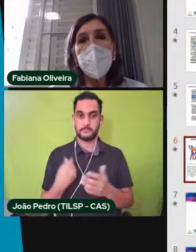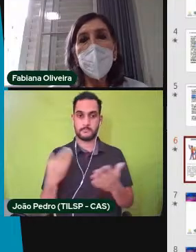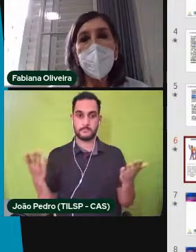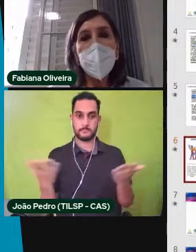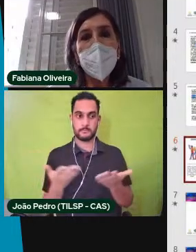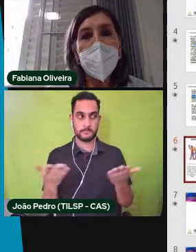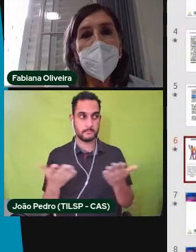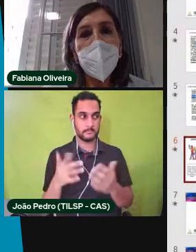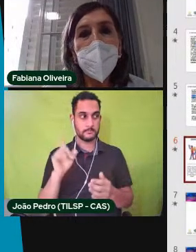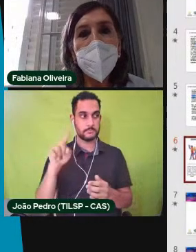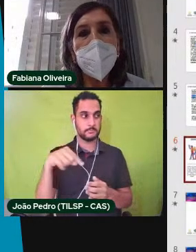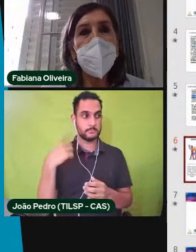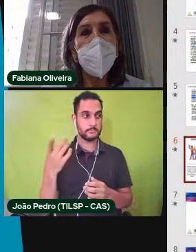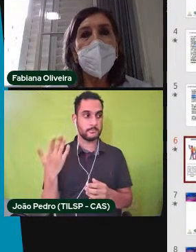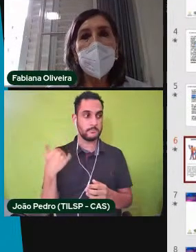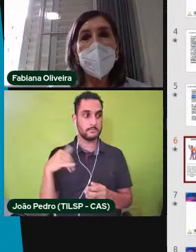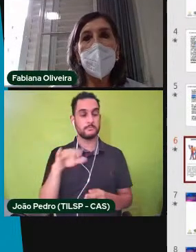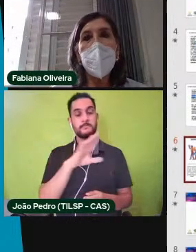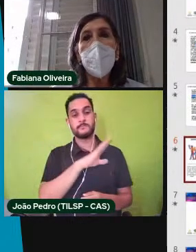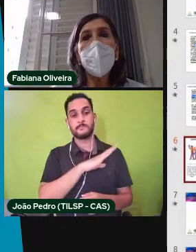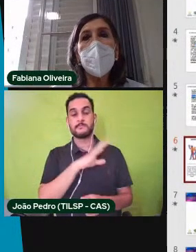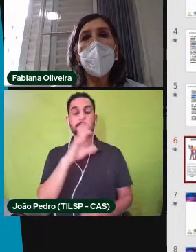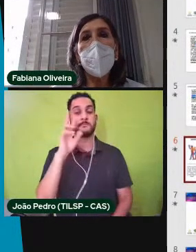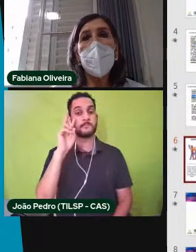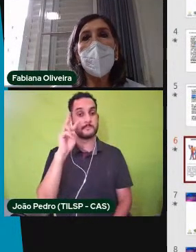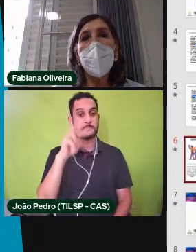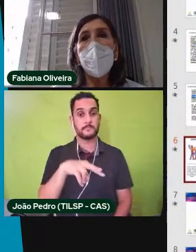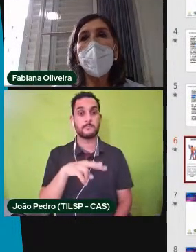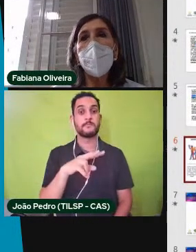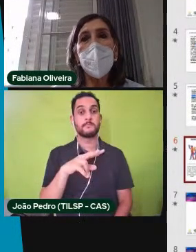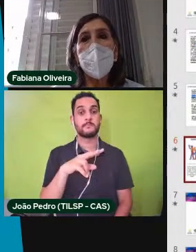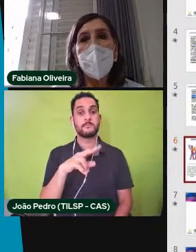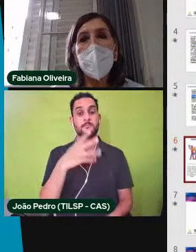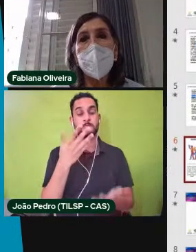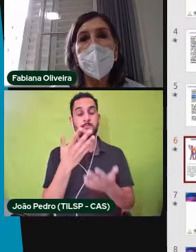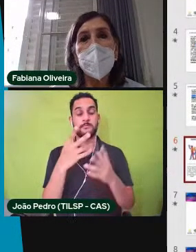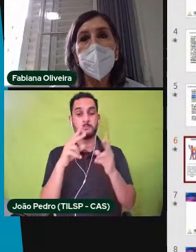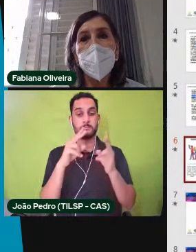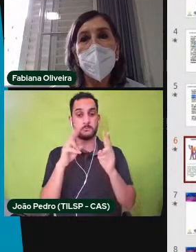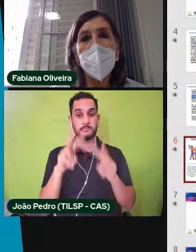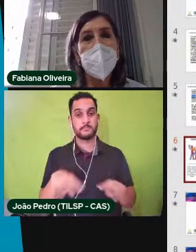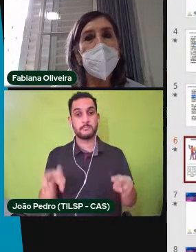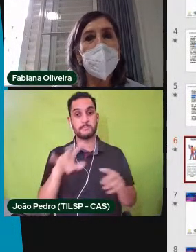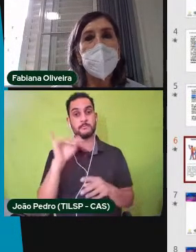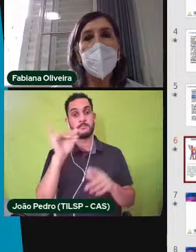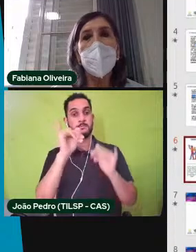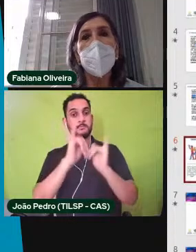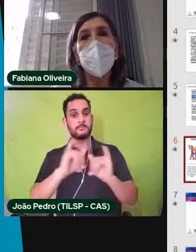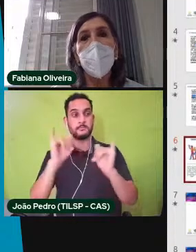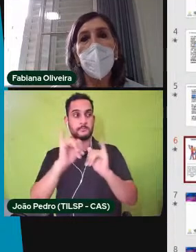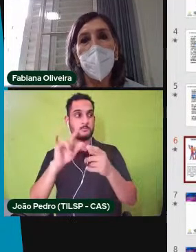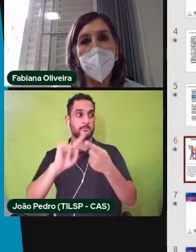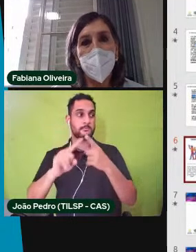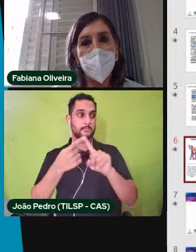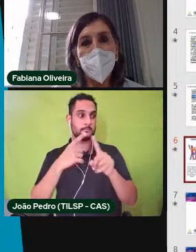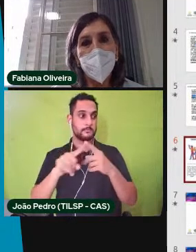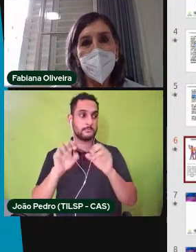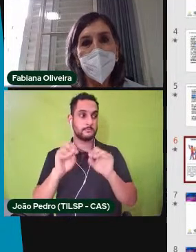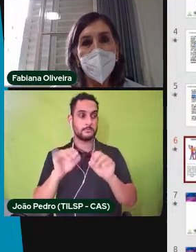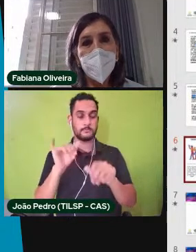Depois, nós vimos também uma importante publicação que alimenta e fortalece essa discussão da educação que